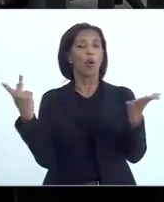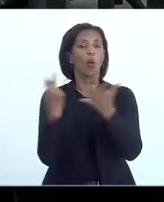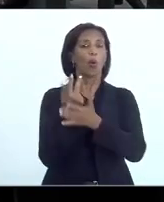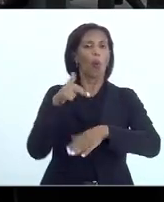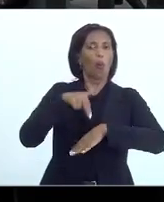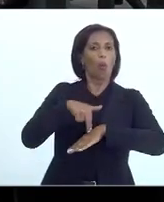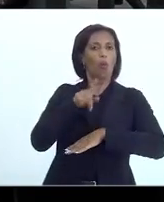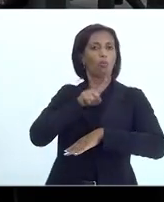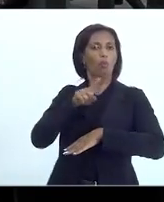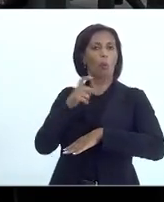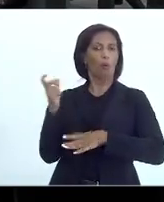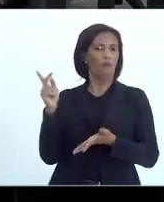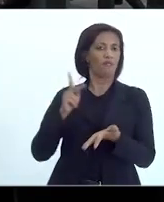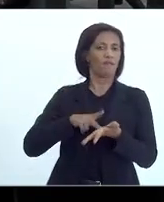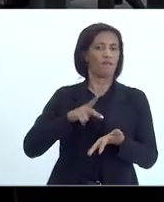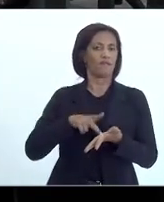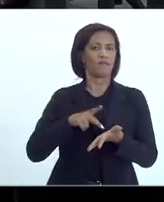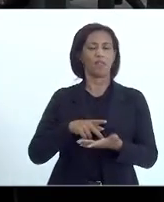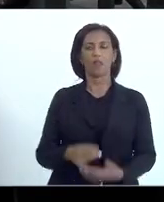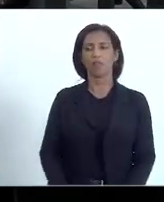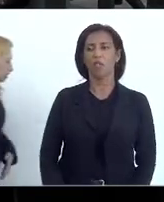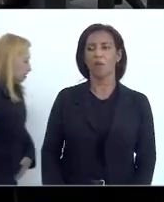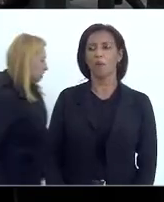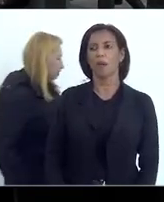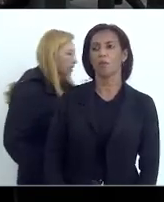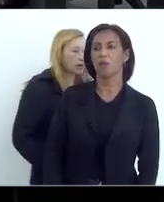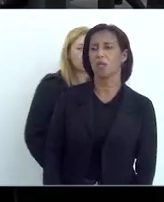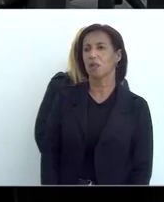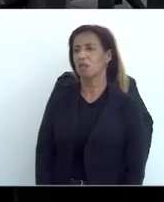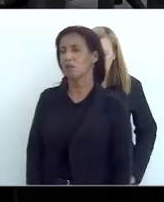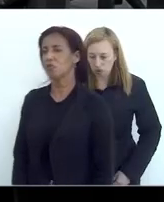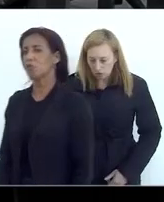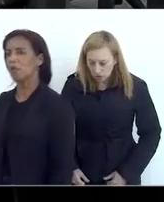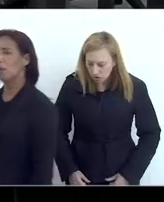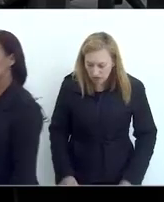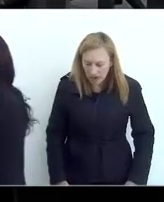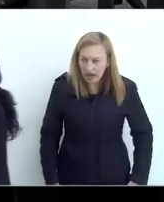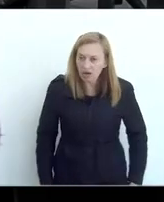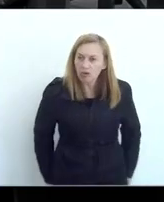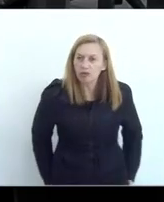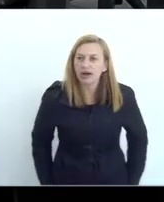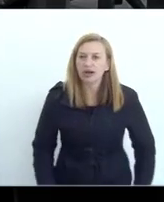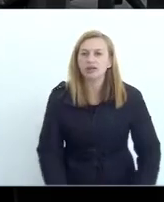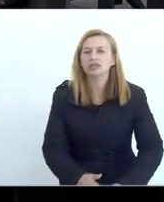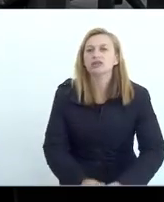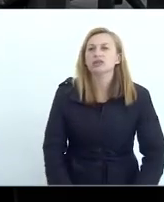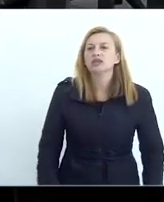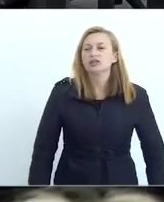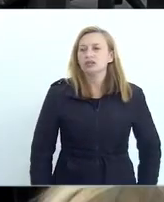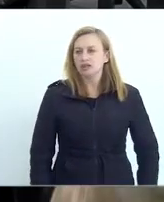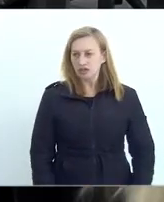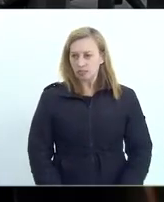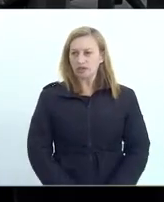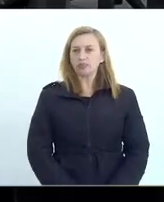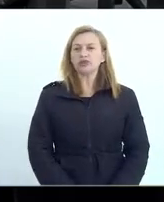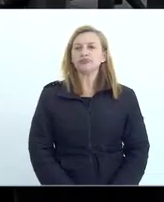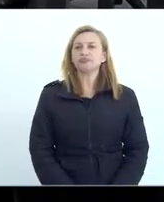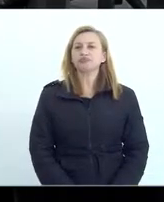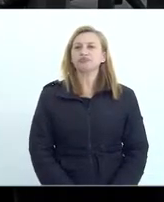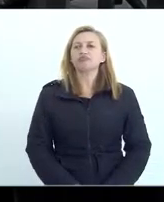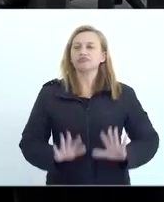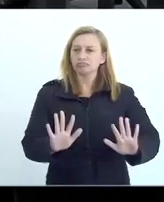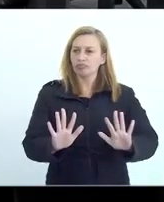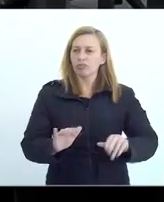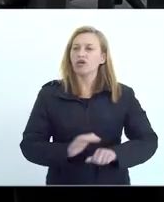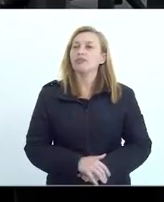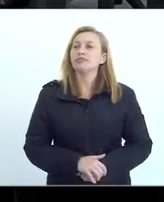falado ontem não foi verdade eu vou fazer uma inverdade protetor Na verdade eu falei não está fazendo bagunça não tem servidores